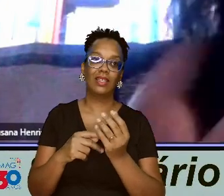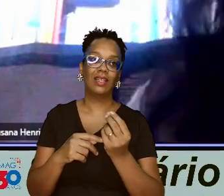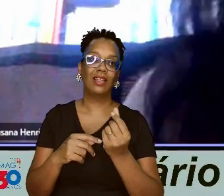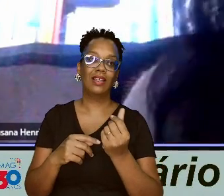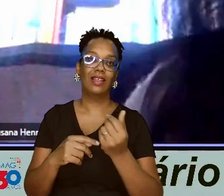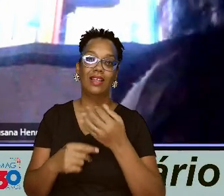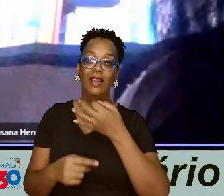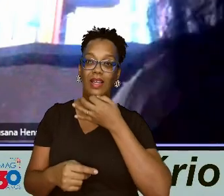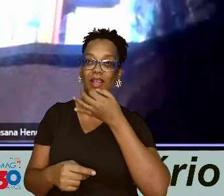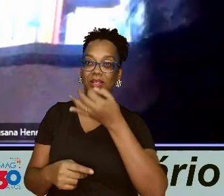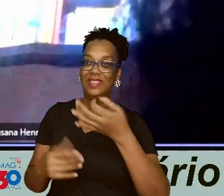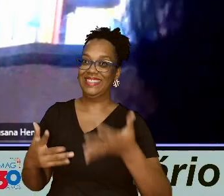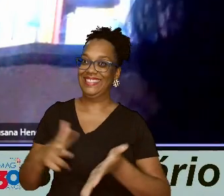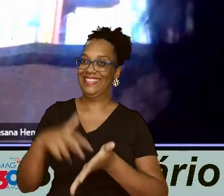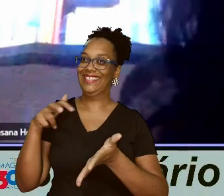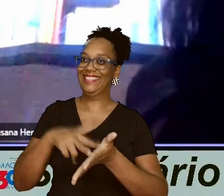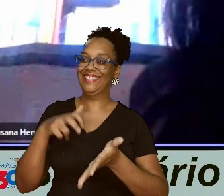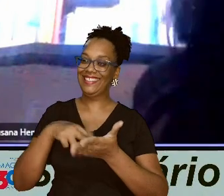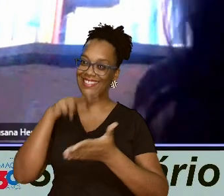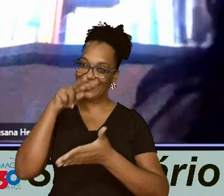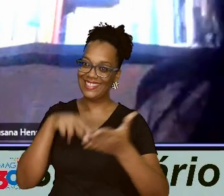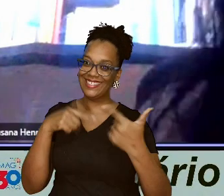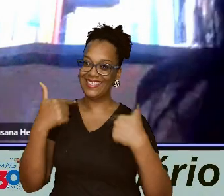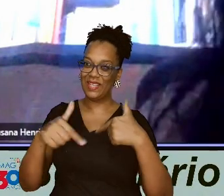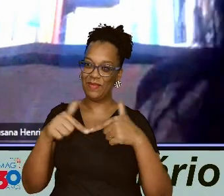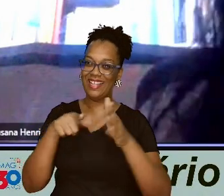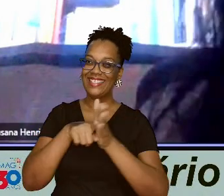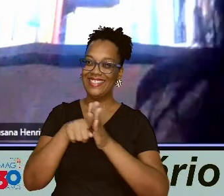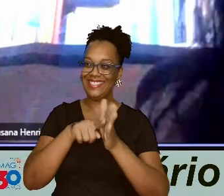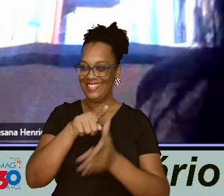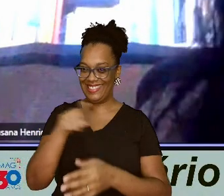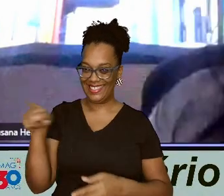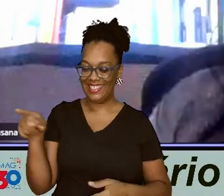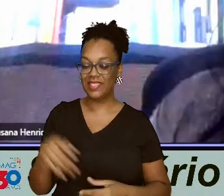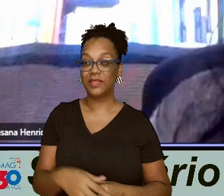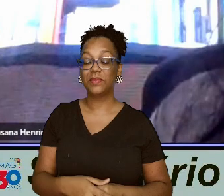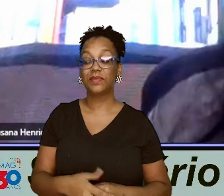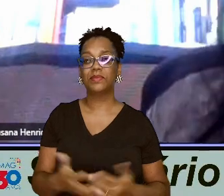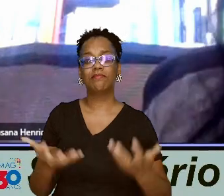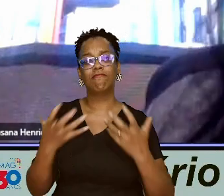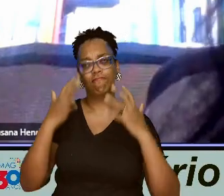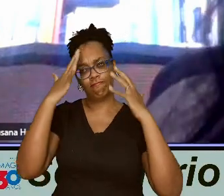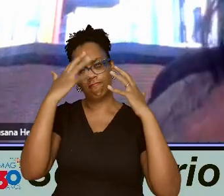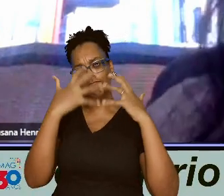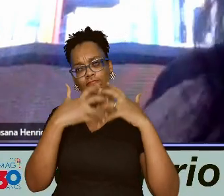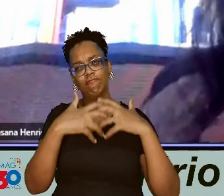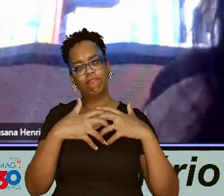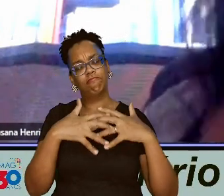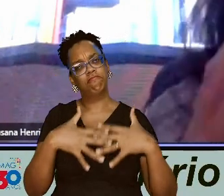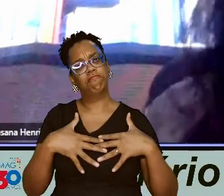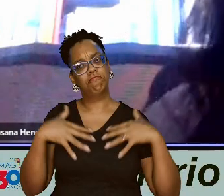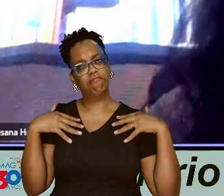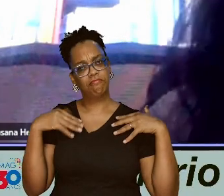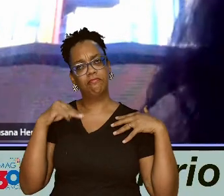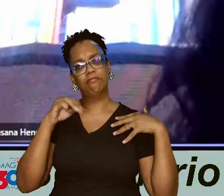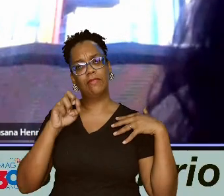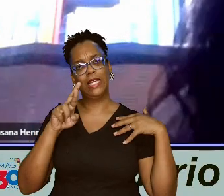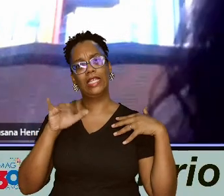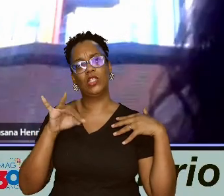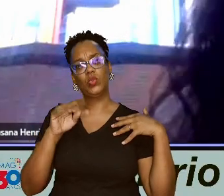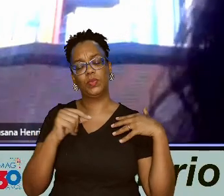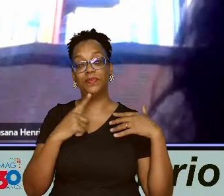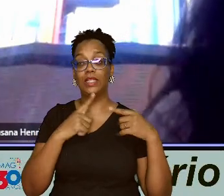esse é meu entusiasmo ao ler o trabalho de pesquisa de vocês, eu queria fazer algumas reflexões de mérito. Eu acho que tem 2 grandes